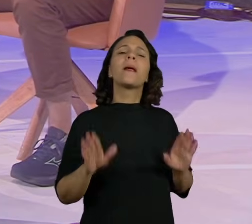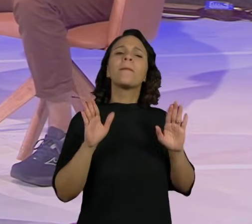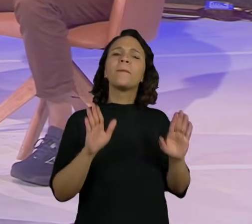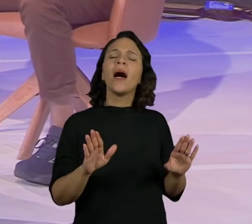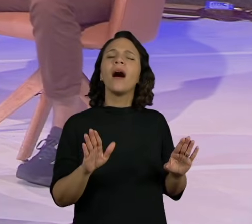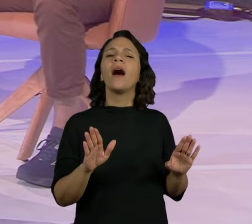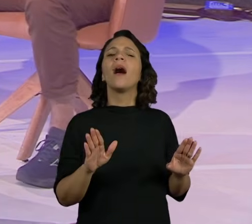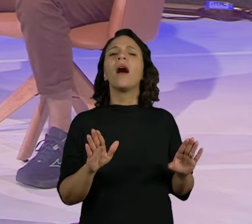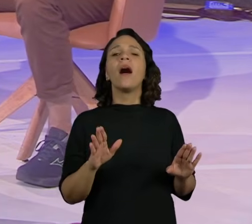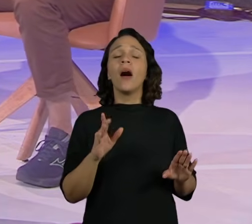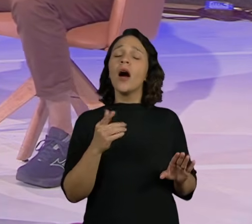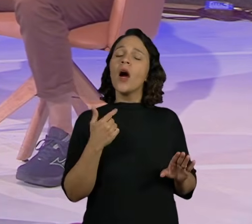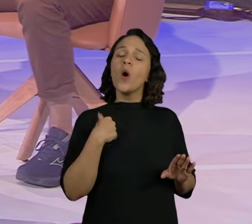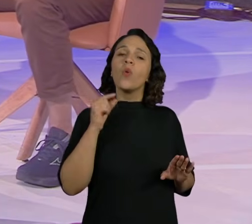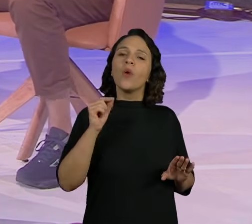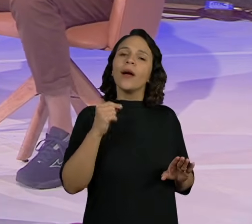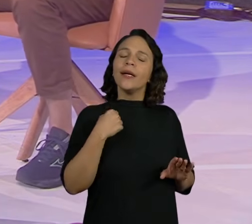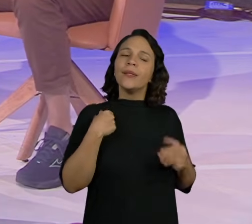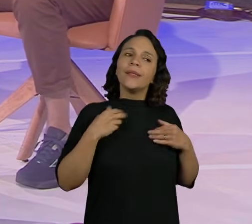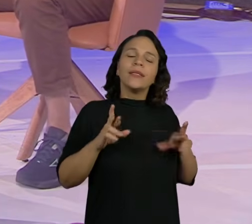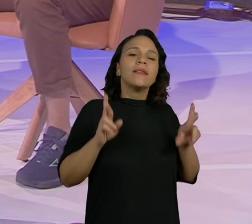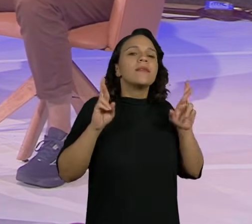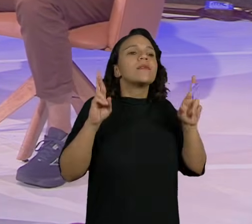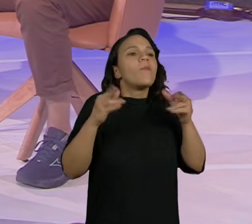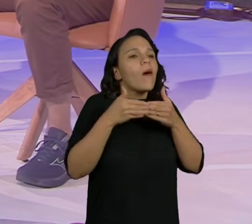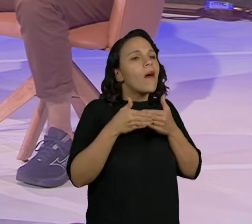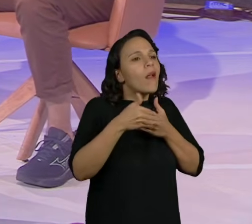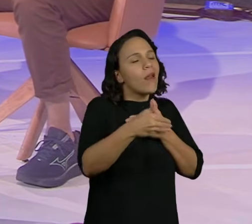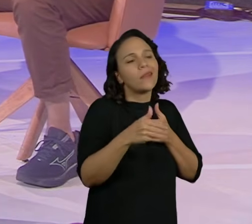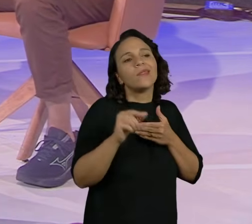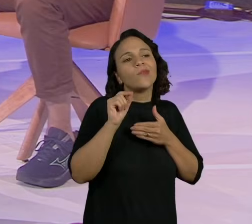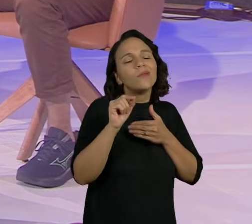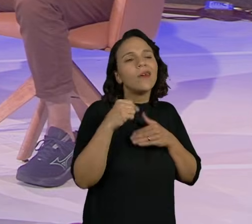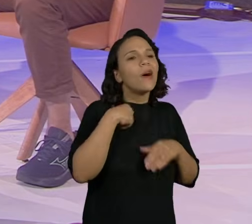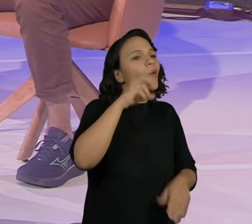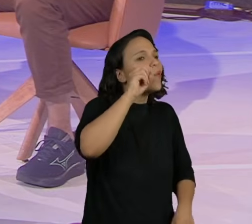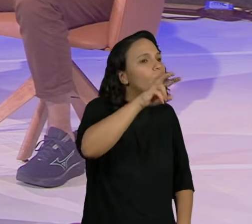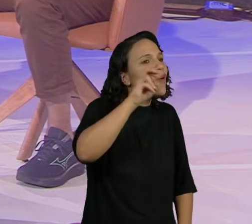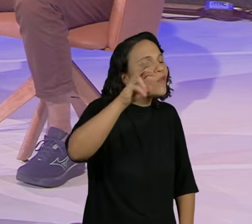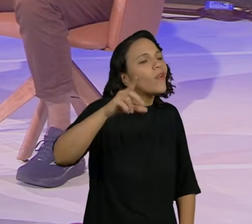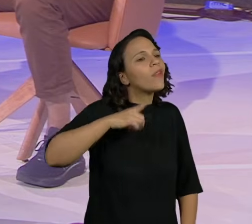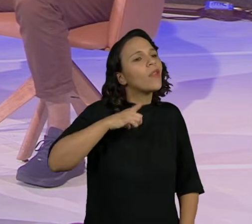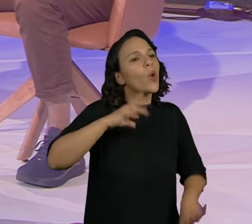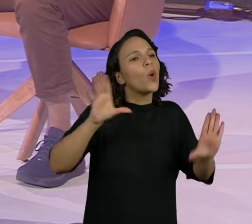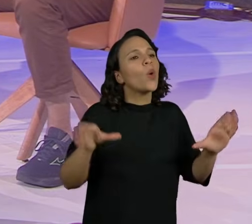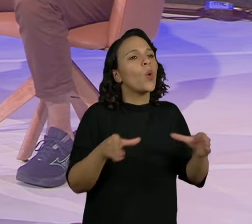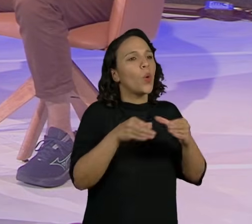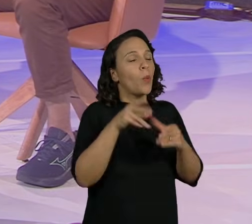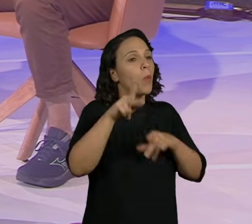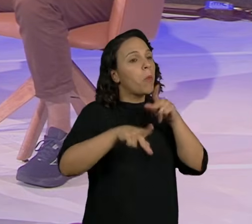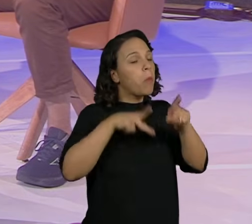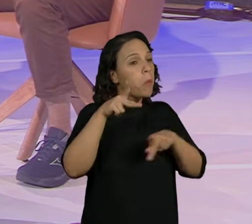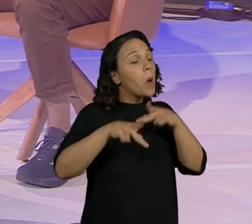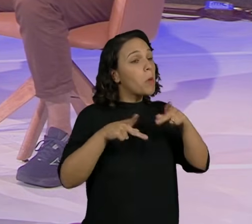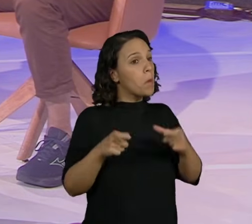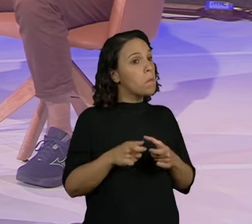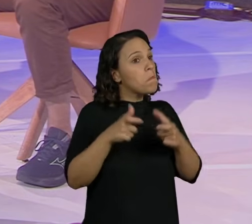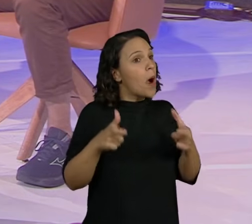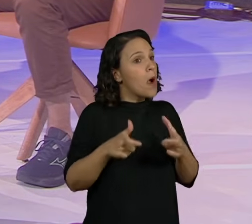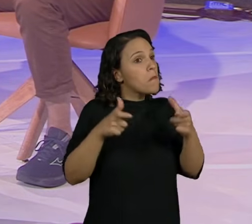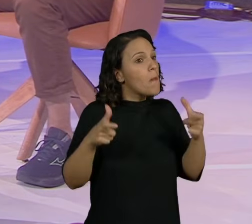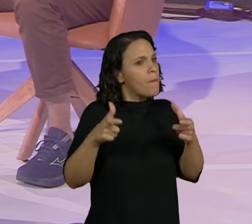que me dá muita esperança, assim, Gessé, é ver alguns movimentos populares muito fortes, assim,